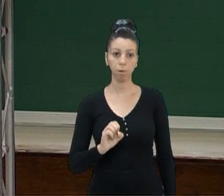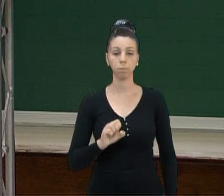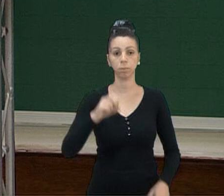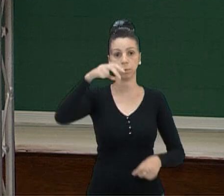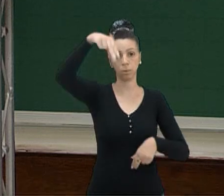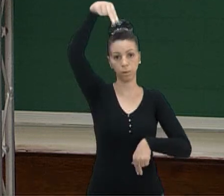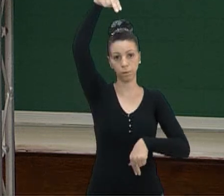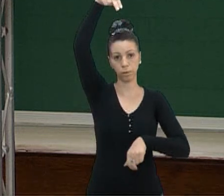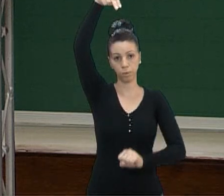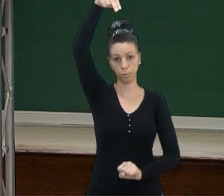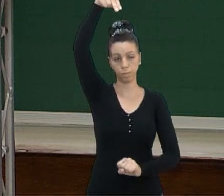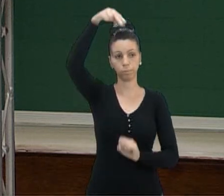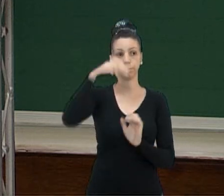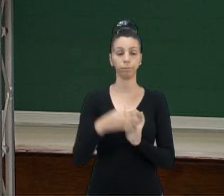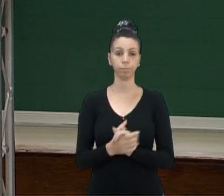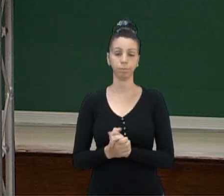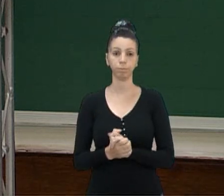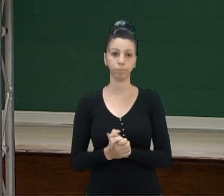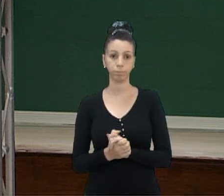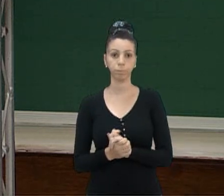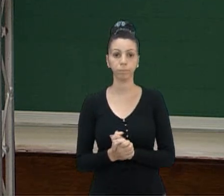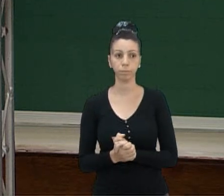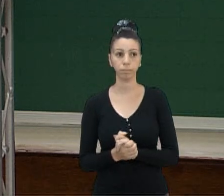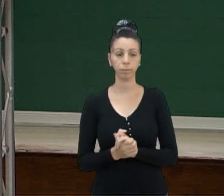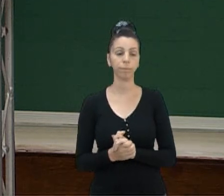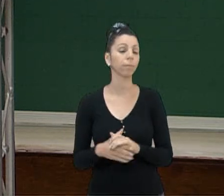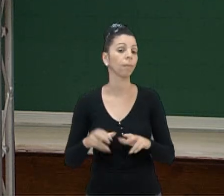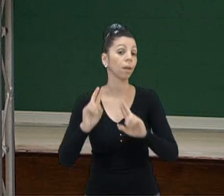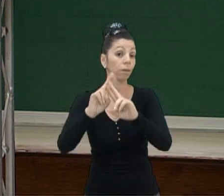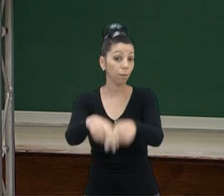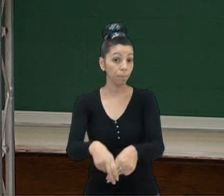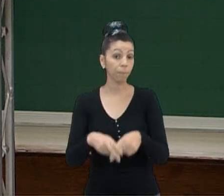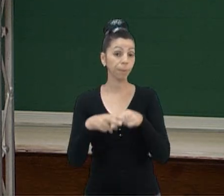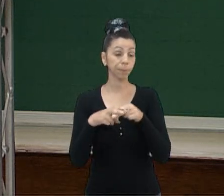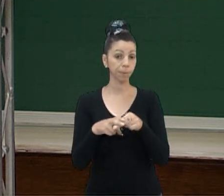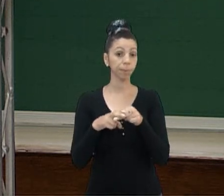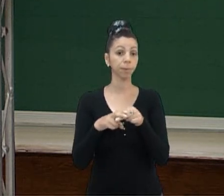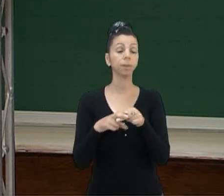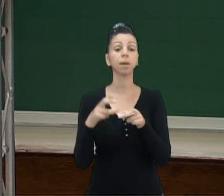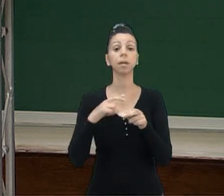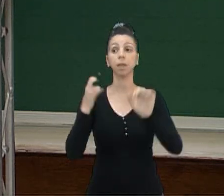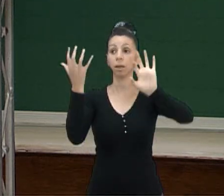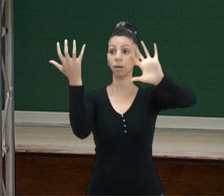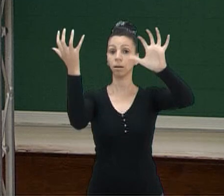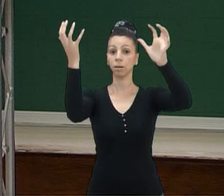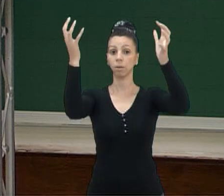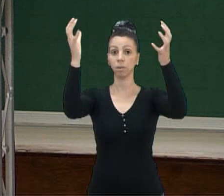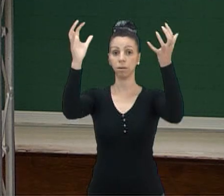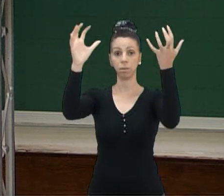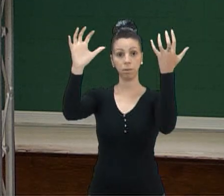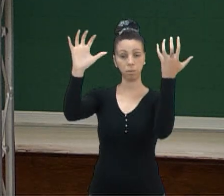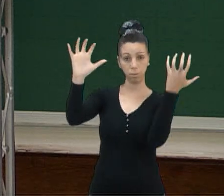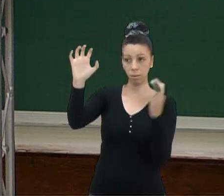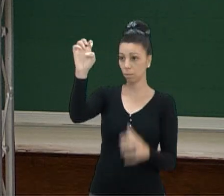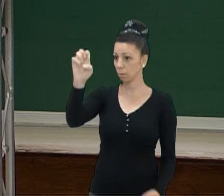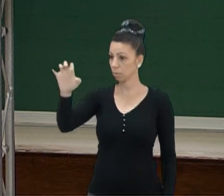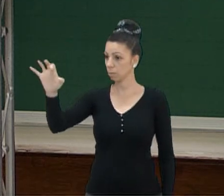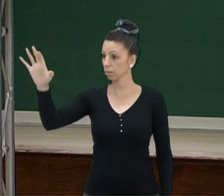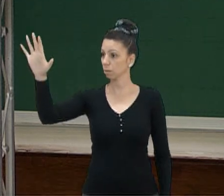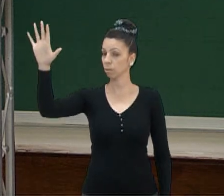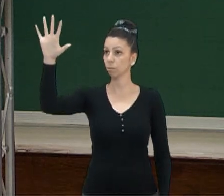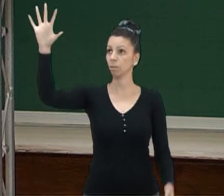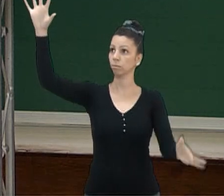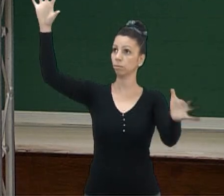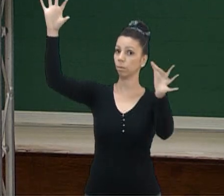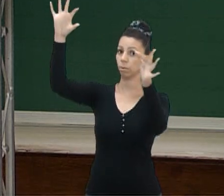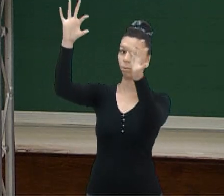do extremo norte, que fica na zona polar. Então, por isso nós vamos ter climas característicos do continente europeu que estão